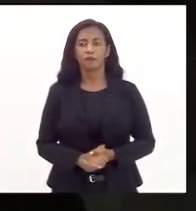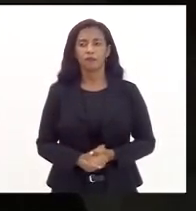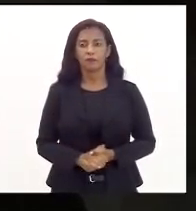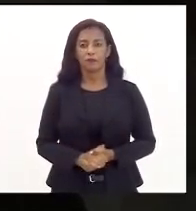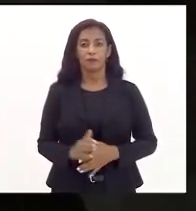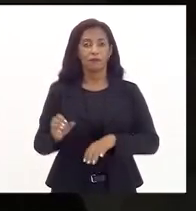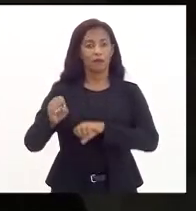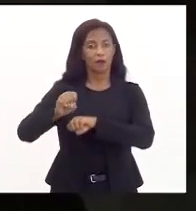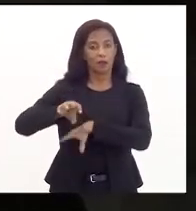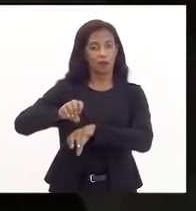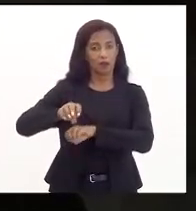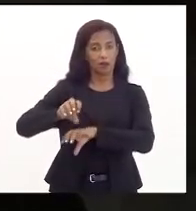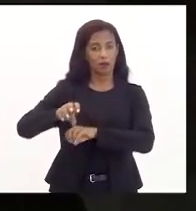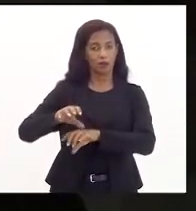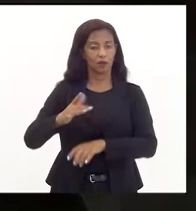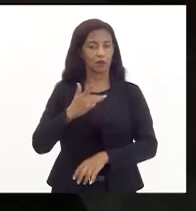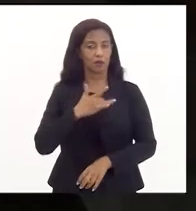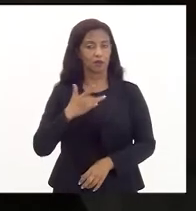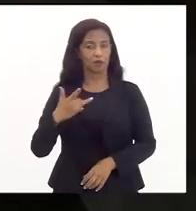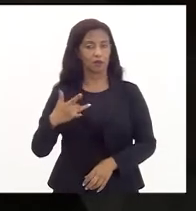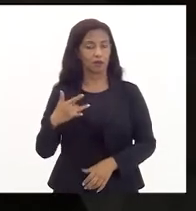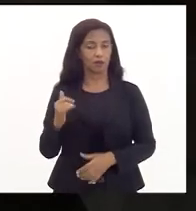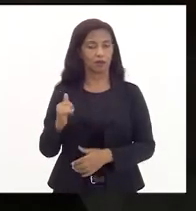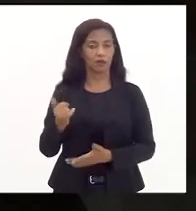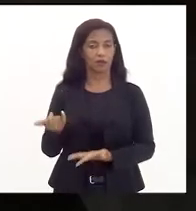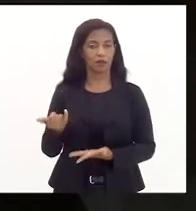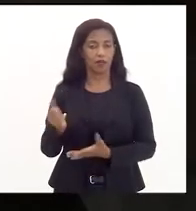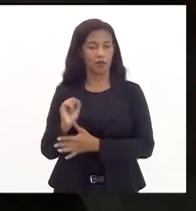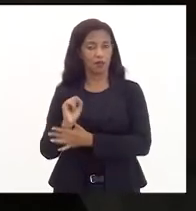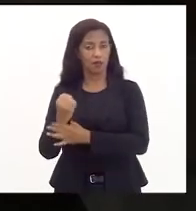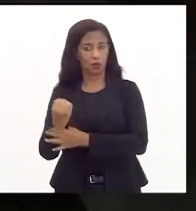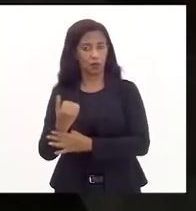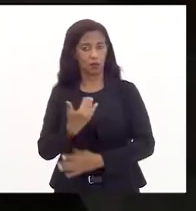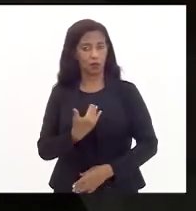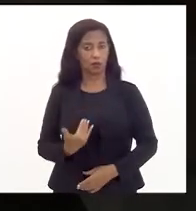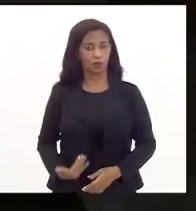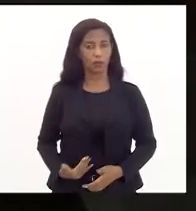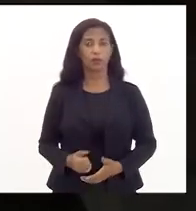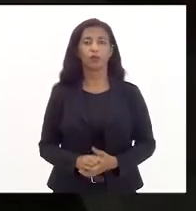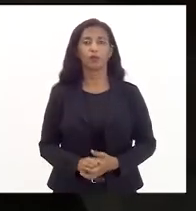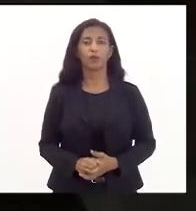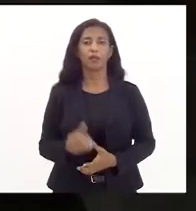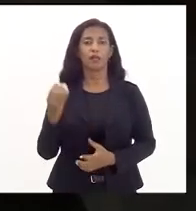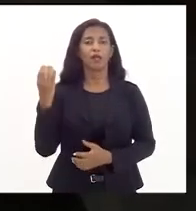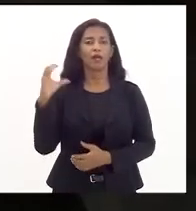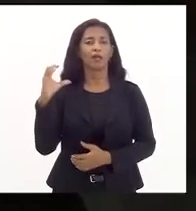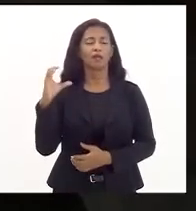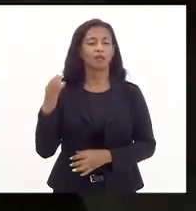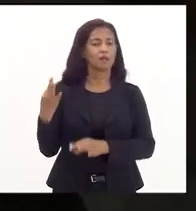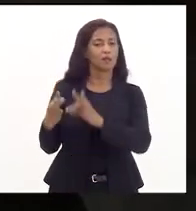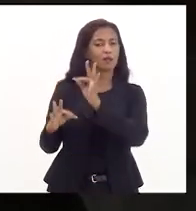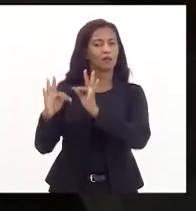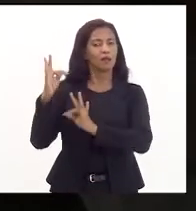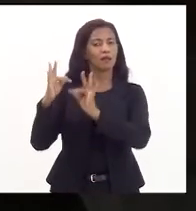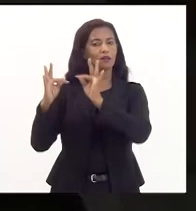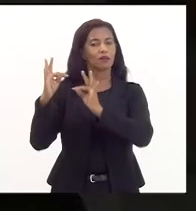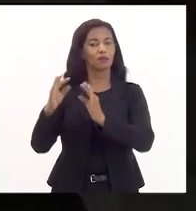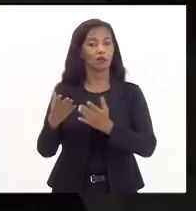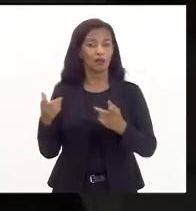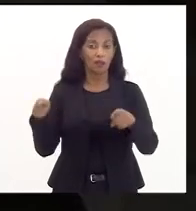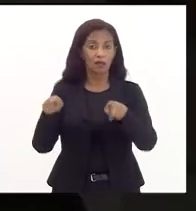a educação, a saúde, a segurança pública, a ciência e tecnologia.